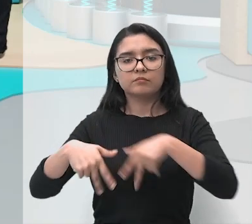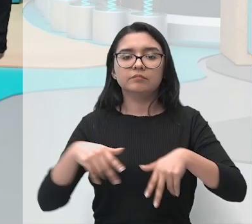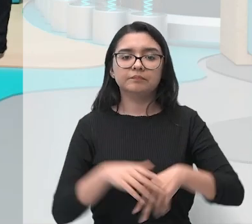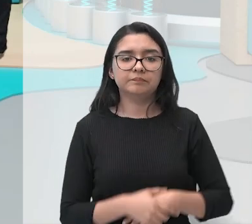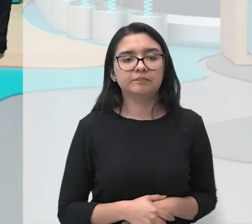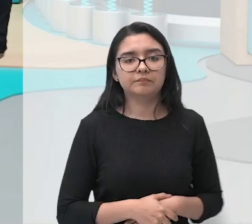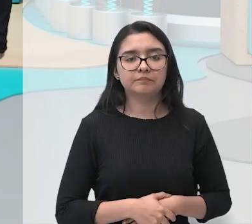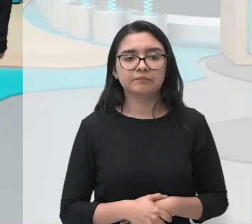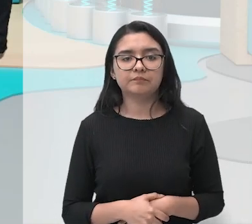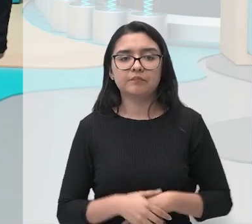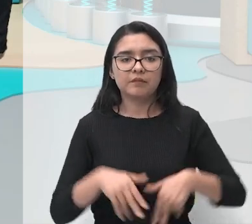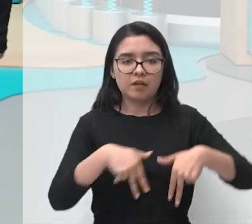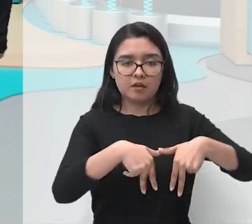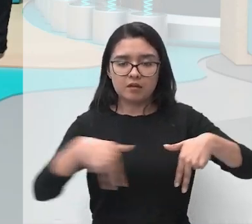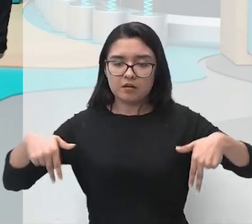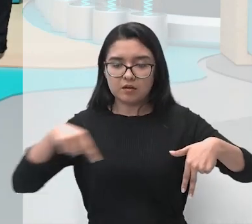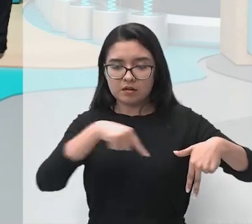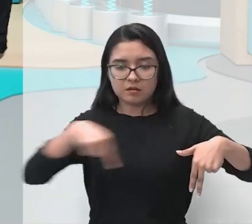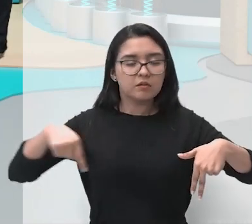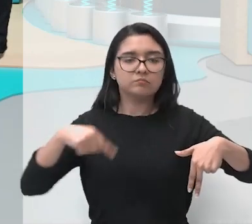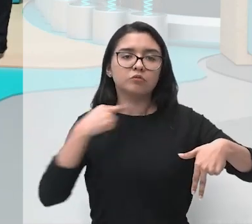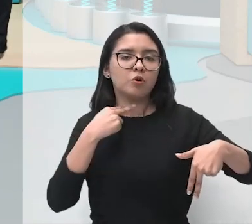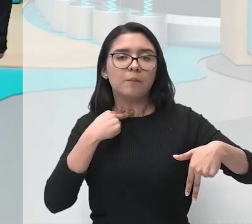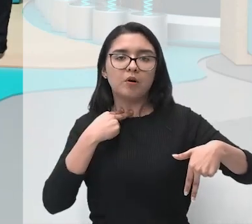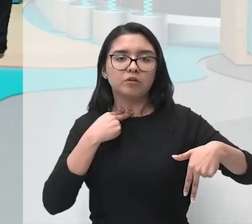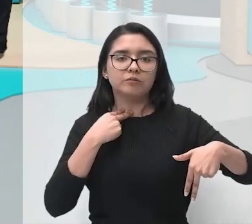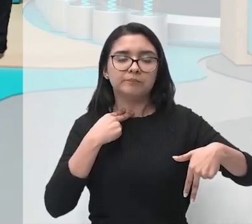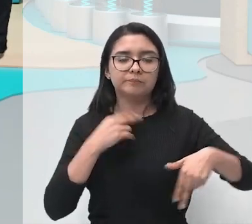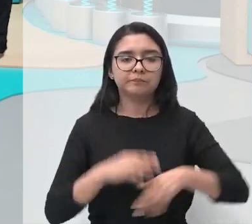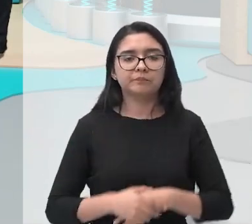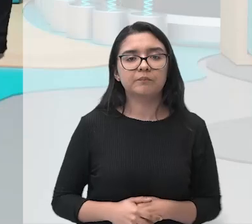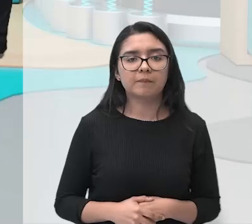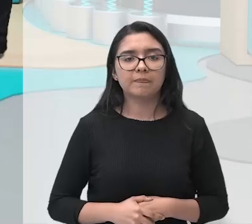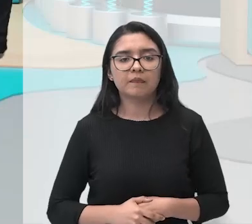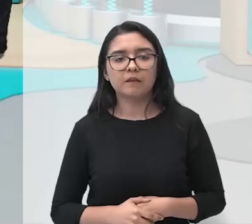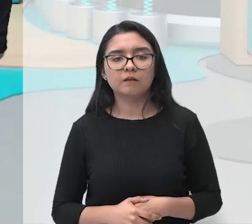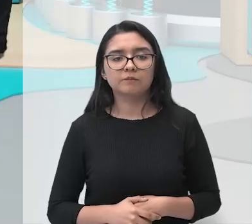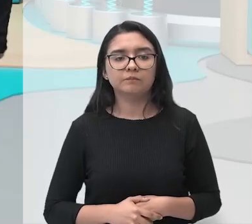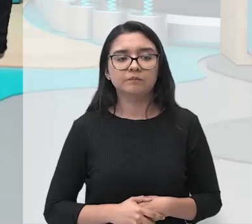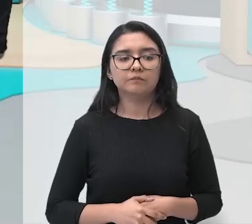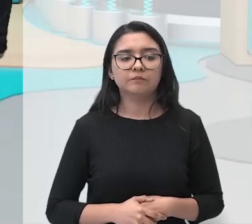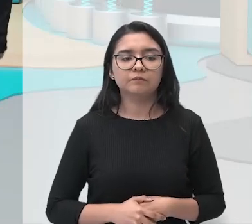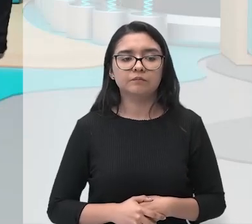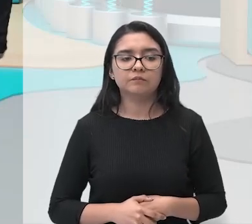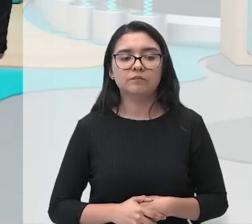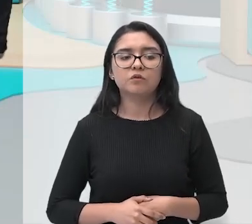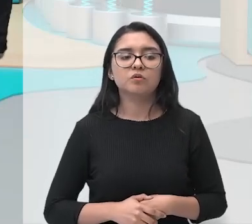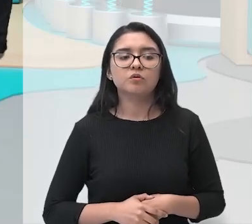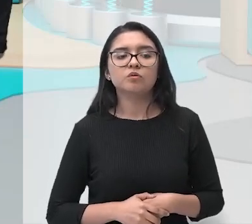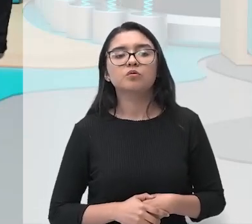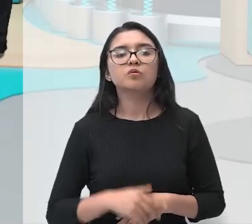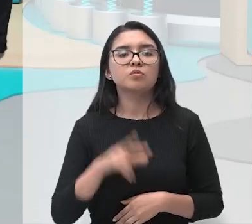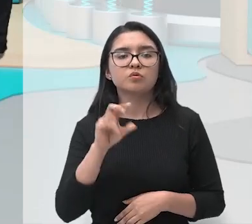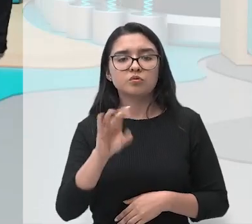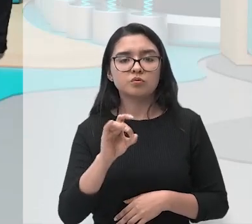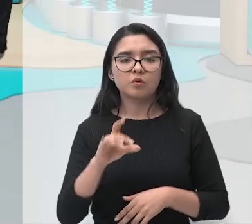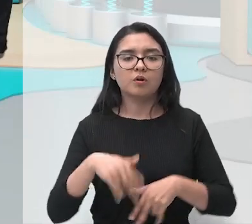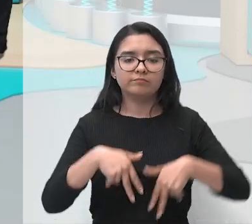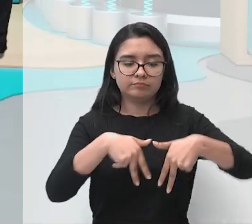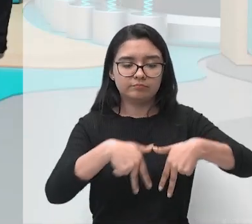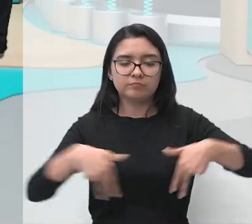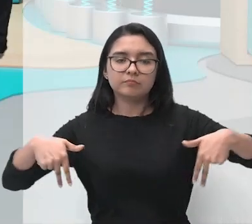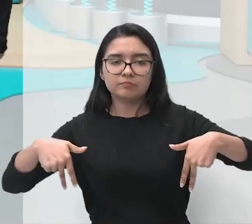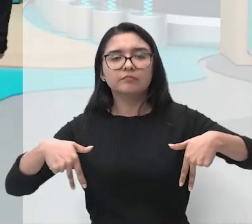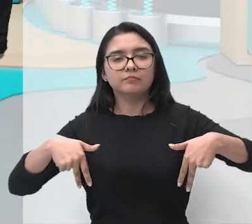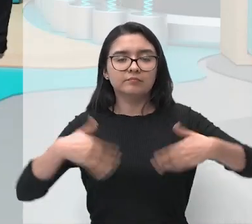está no meio, os integrantes que estão no meio, não vale tocar em ninguém. Só está fazendo ali a base para a corrente mesmo, tá